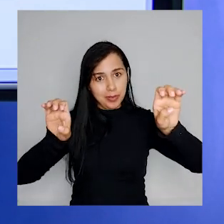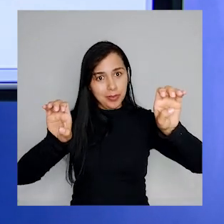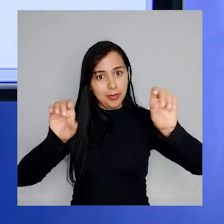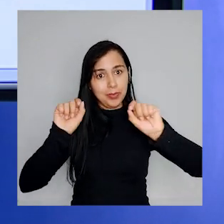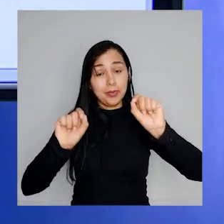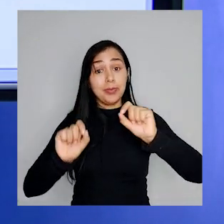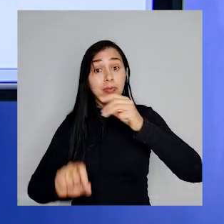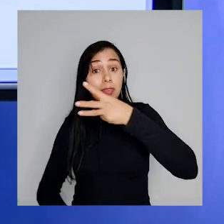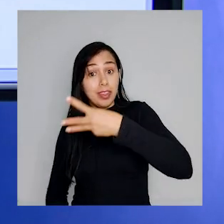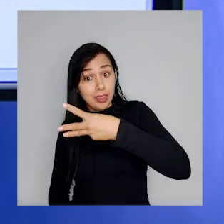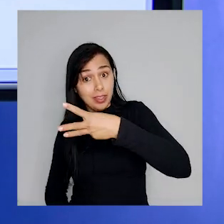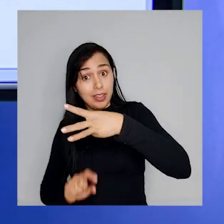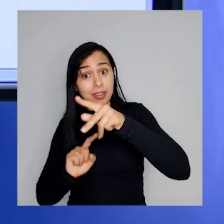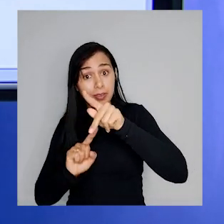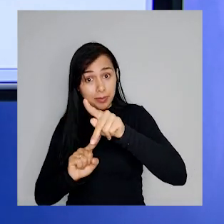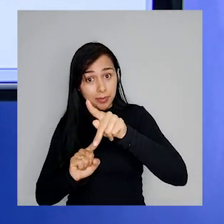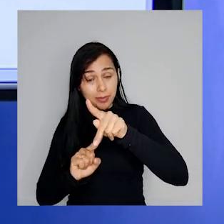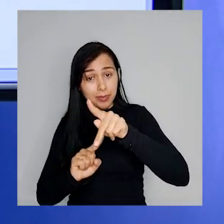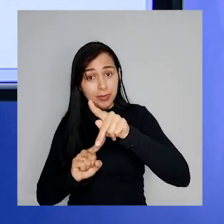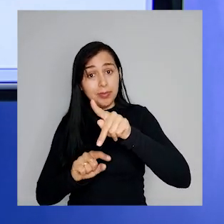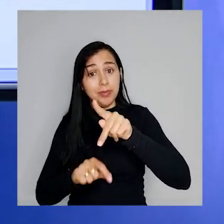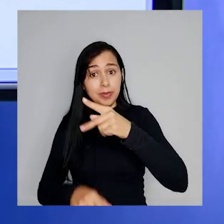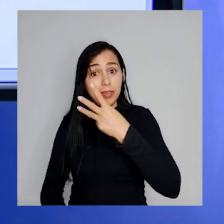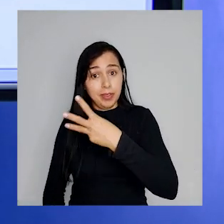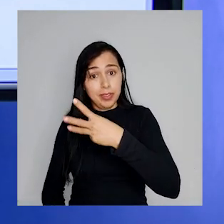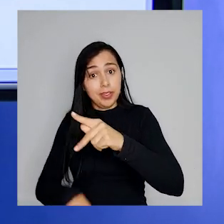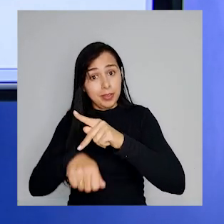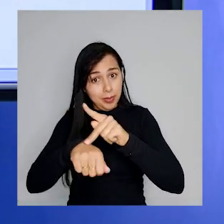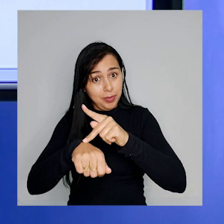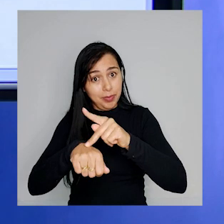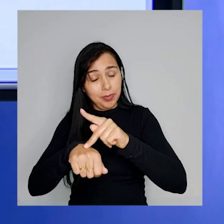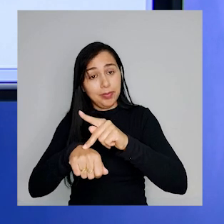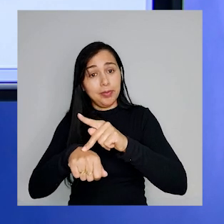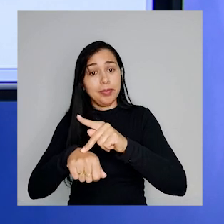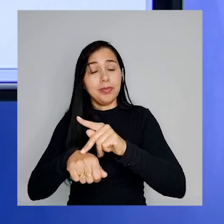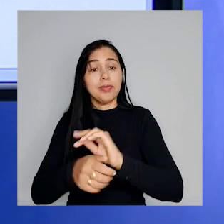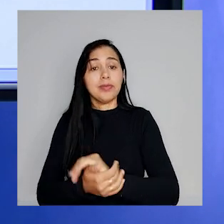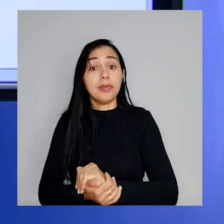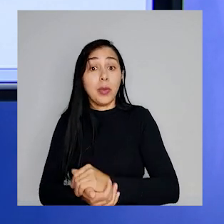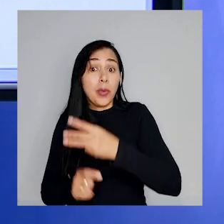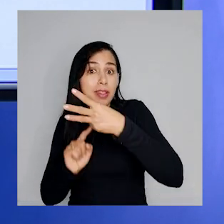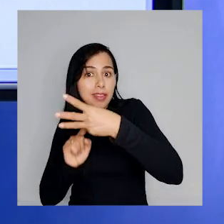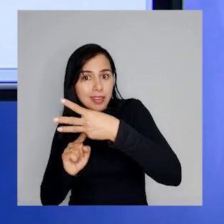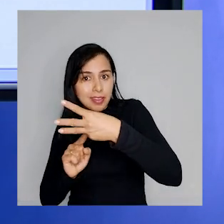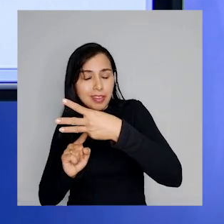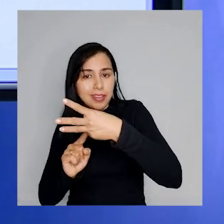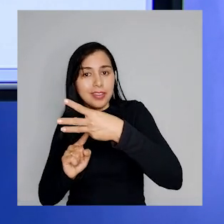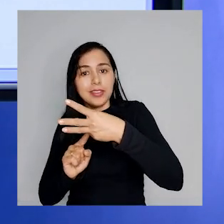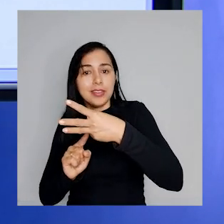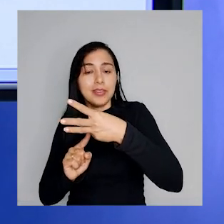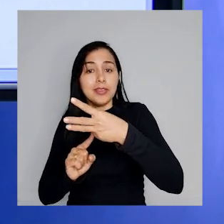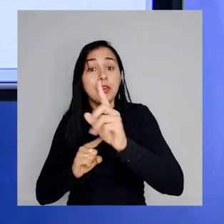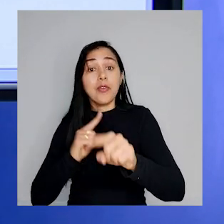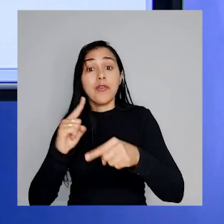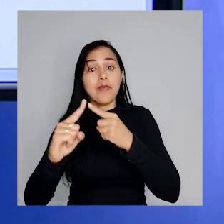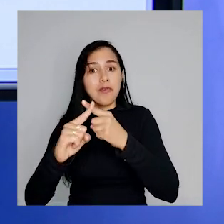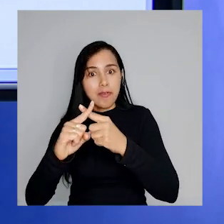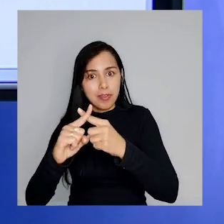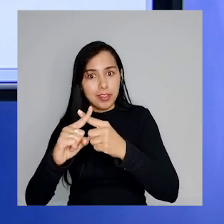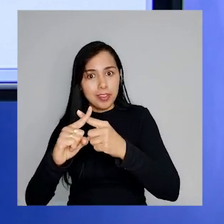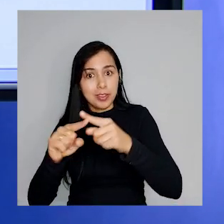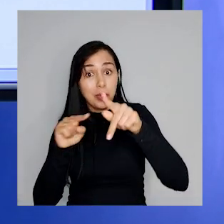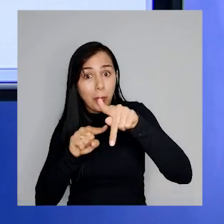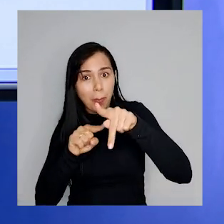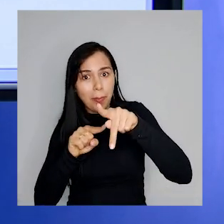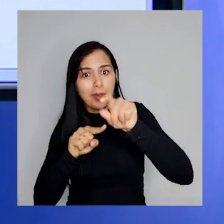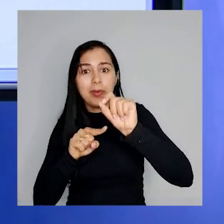equação diz o seguinte, 3 pinos pretos, então vai ser 3, o valor do pino que é